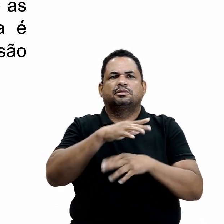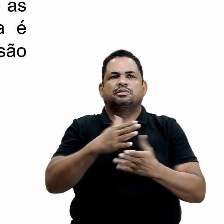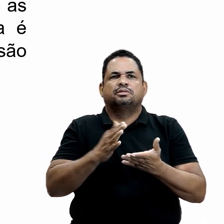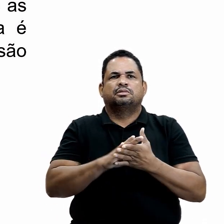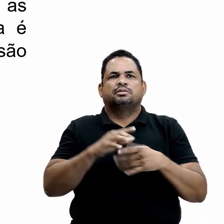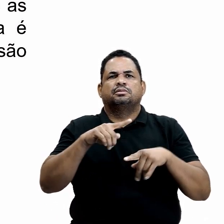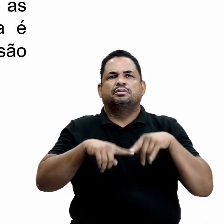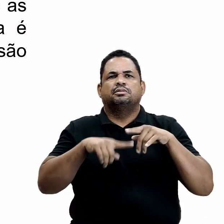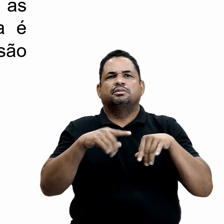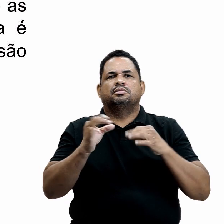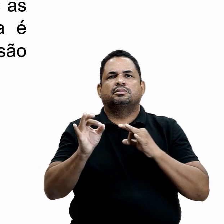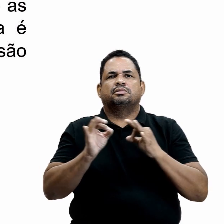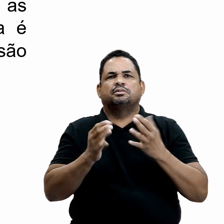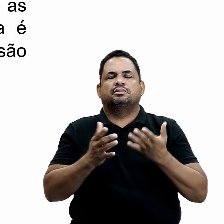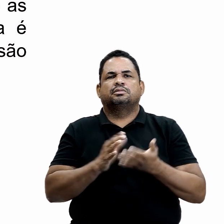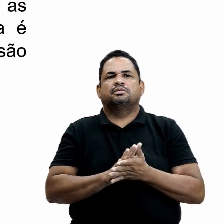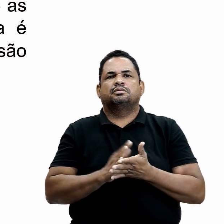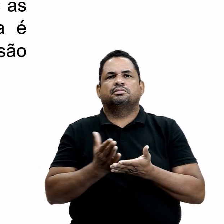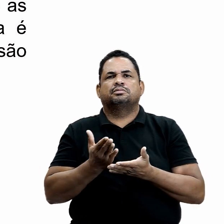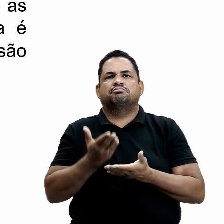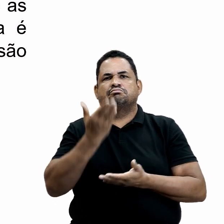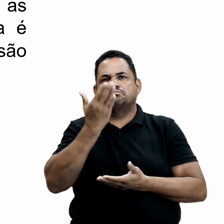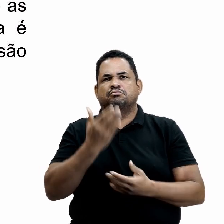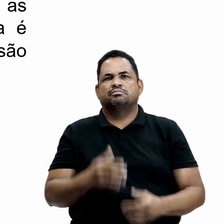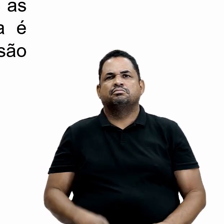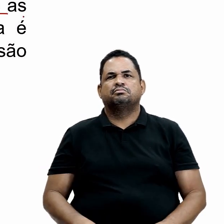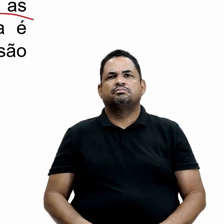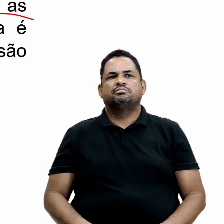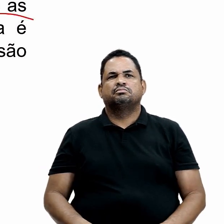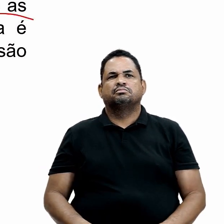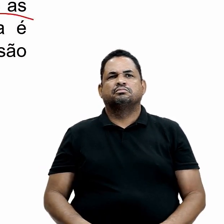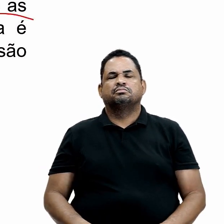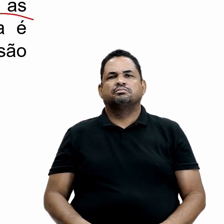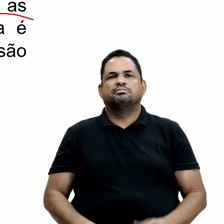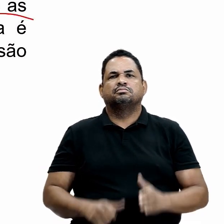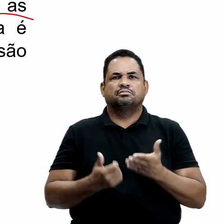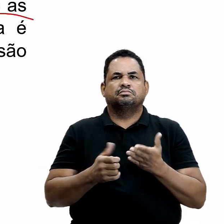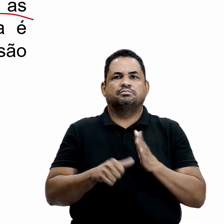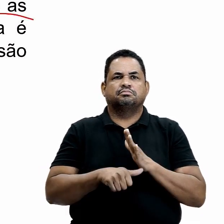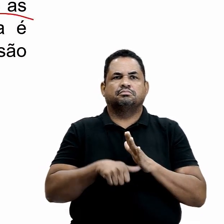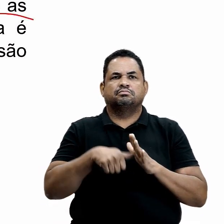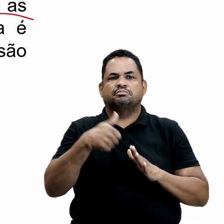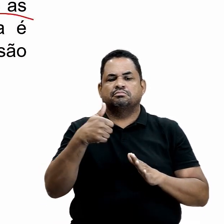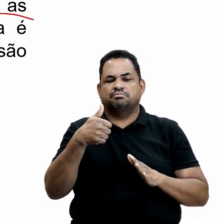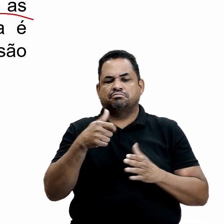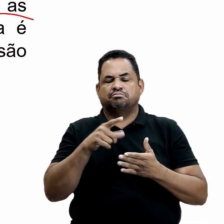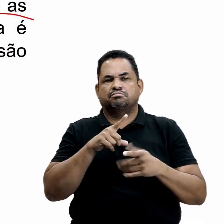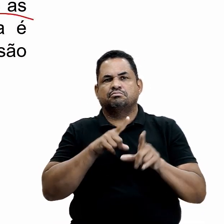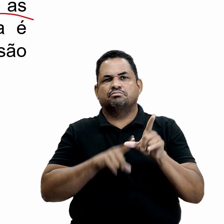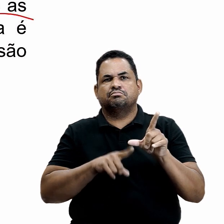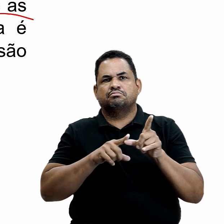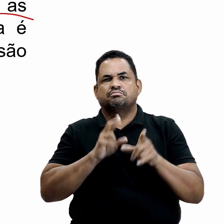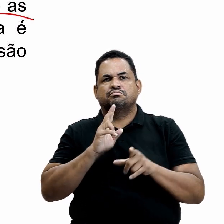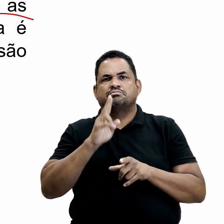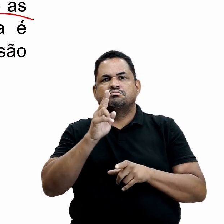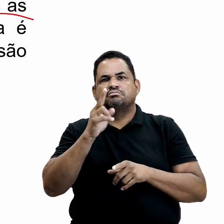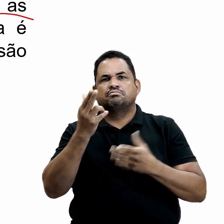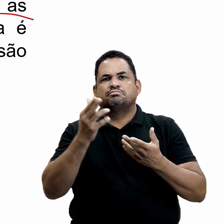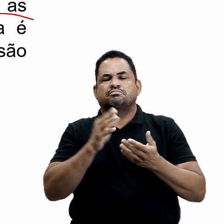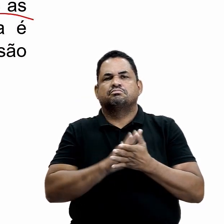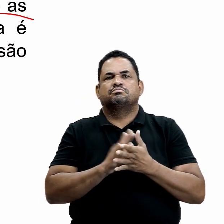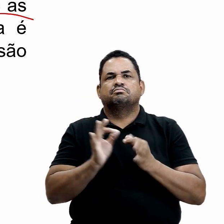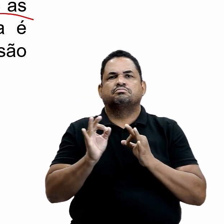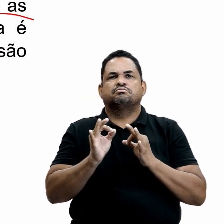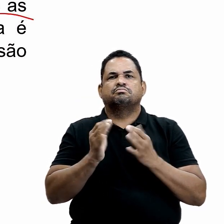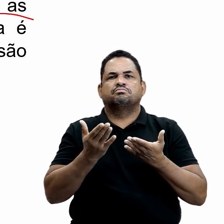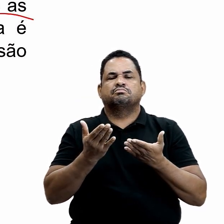dos elementos químicos são dados dessa forma, sendo que as letras são sempre de forma